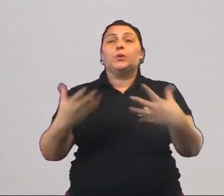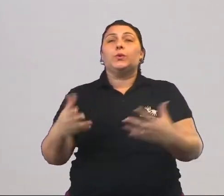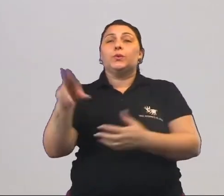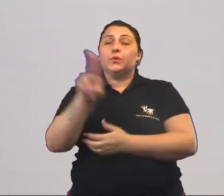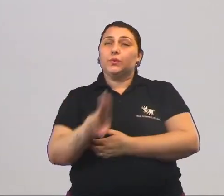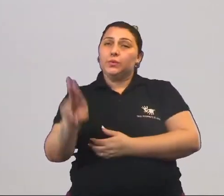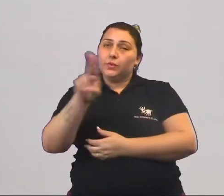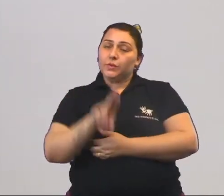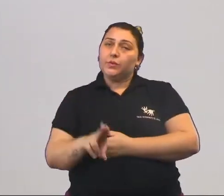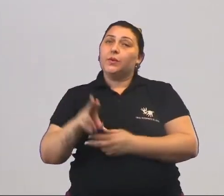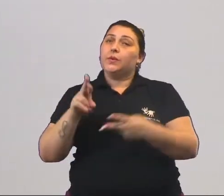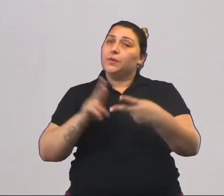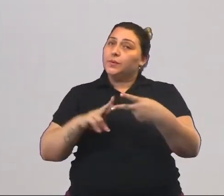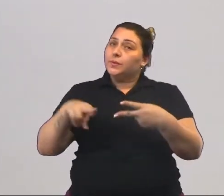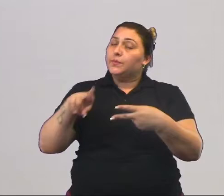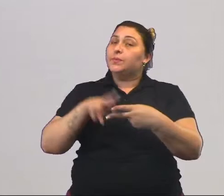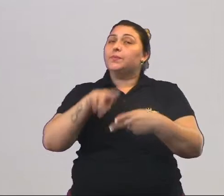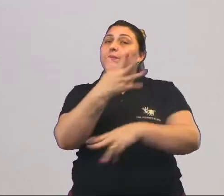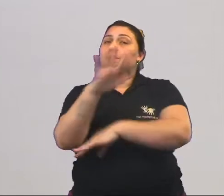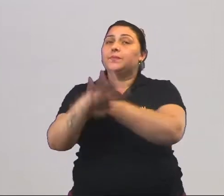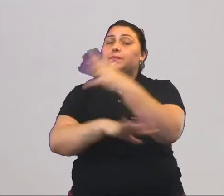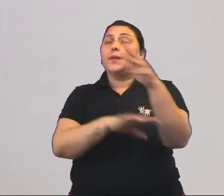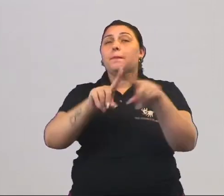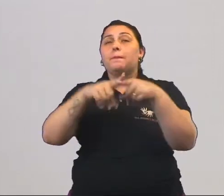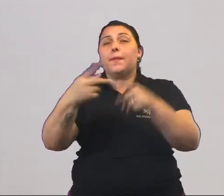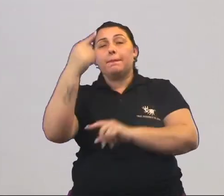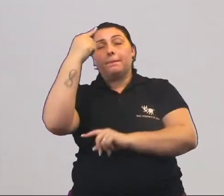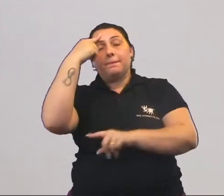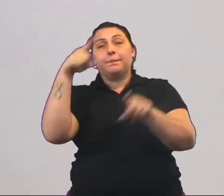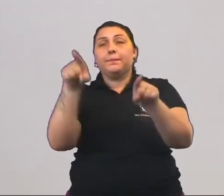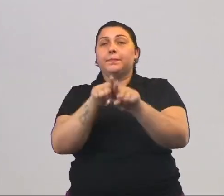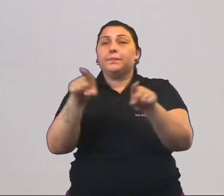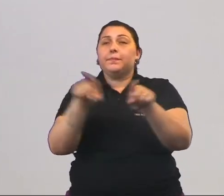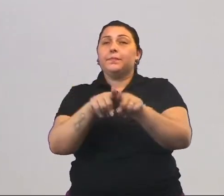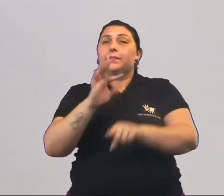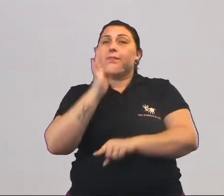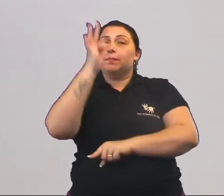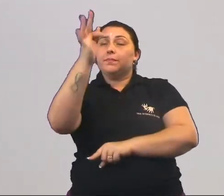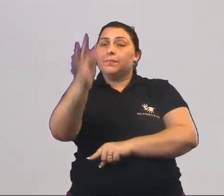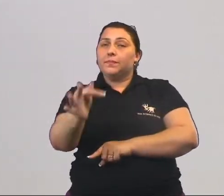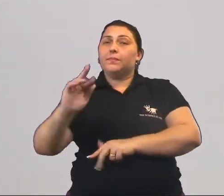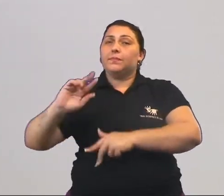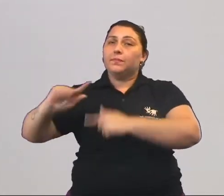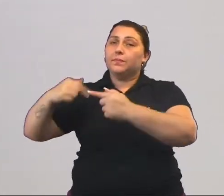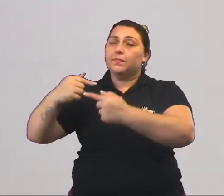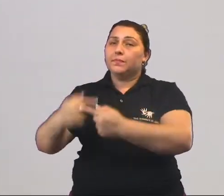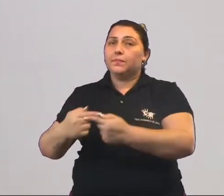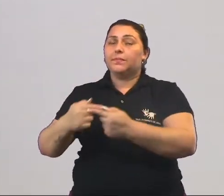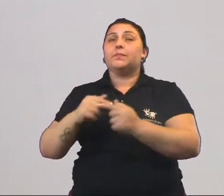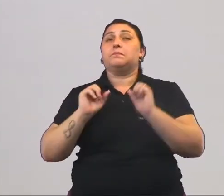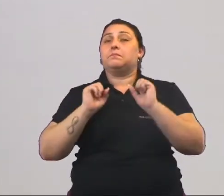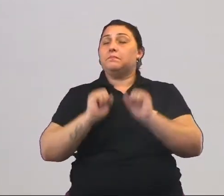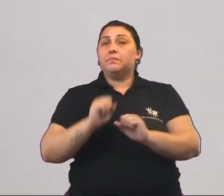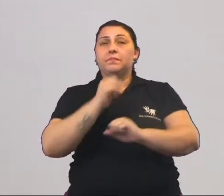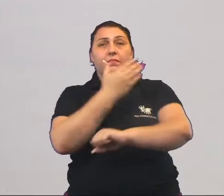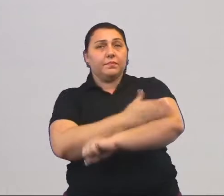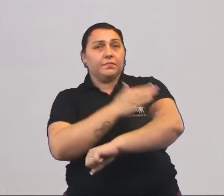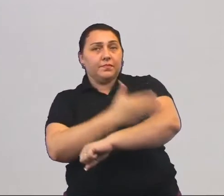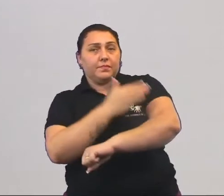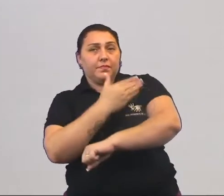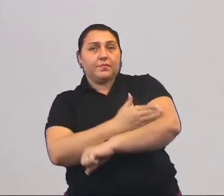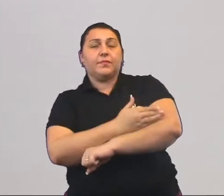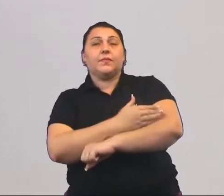eu utilizar esses recursos da natureza, mas pensando também nas futuras gerações. Para isto, eu poderia praticar